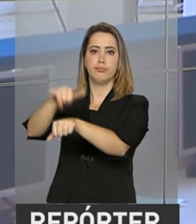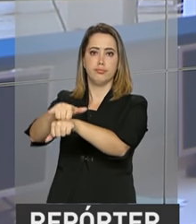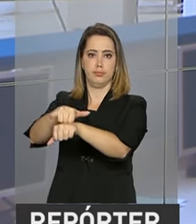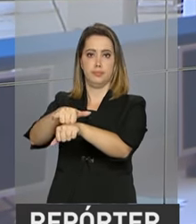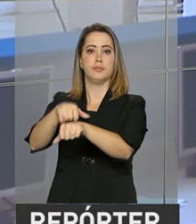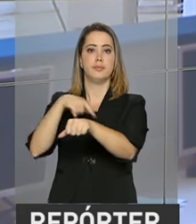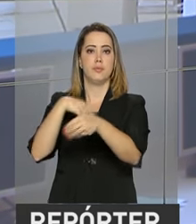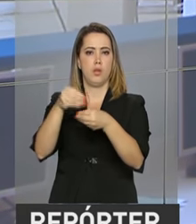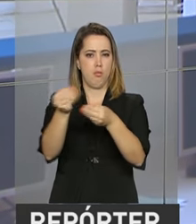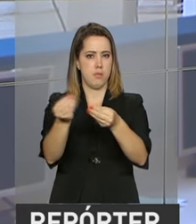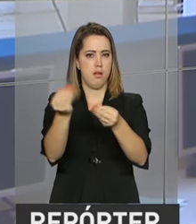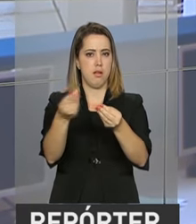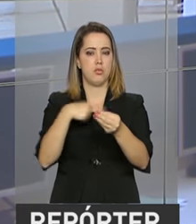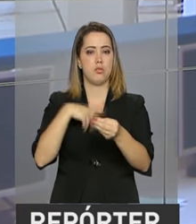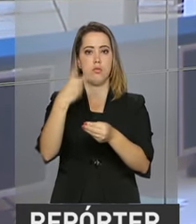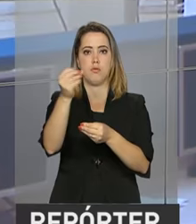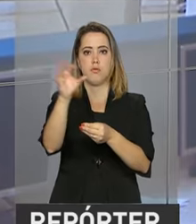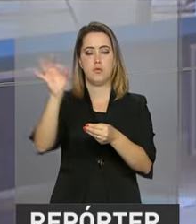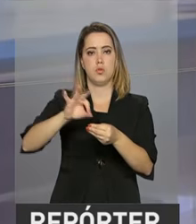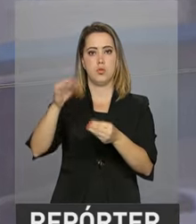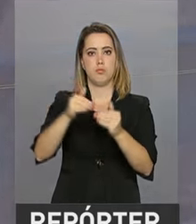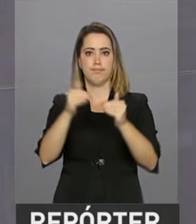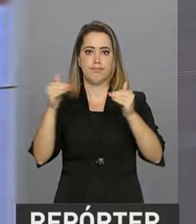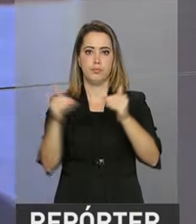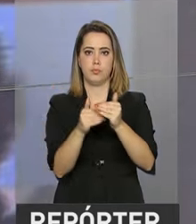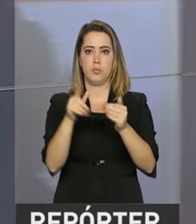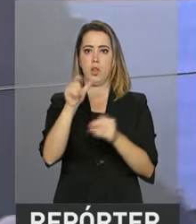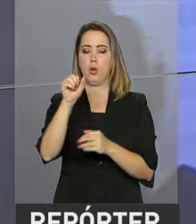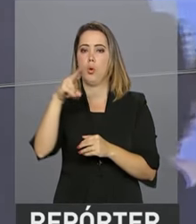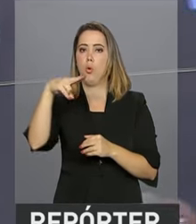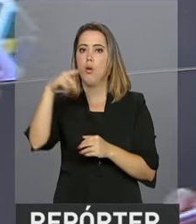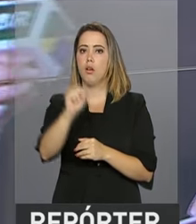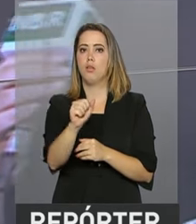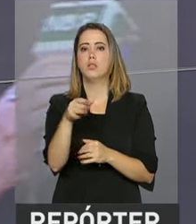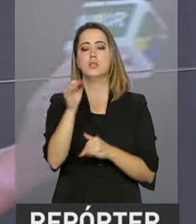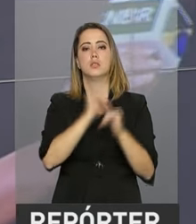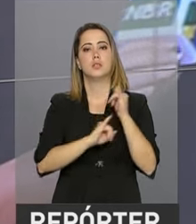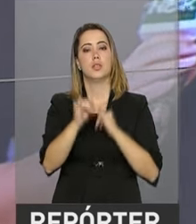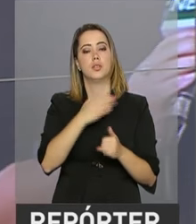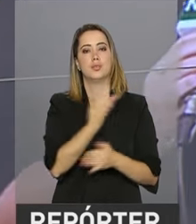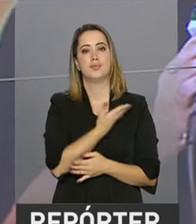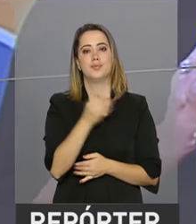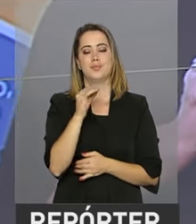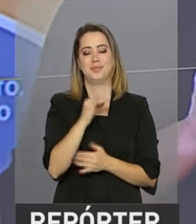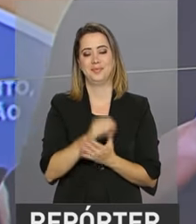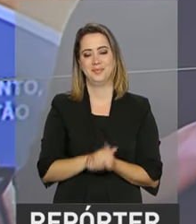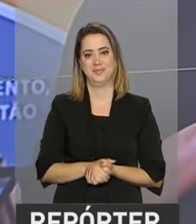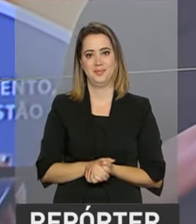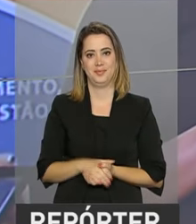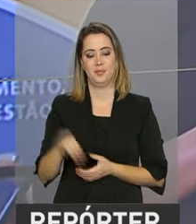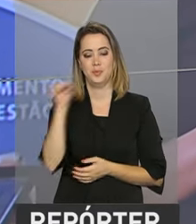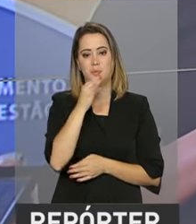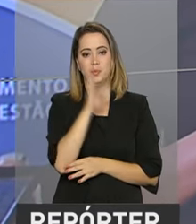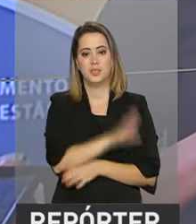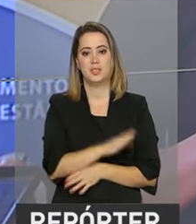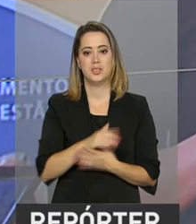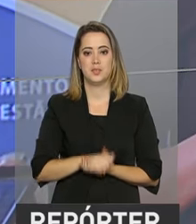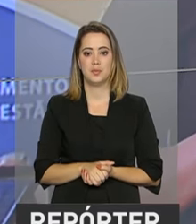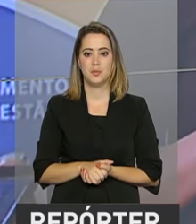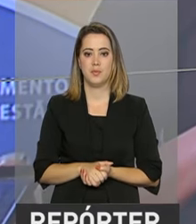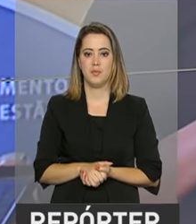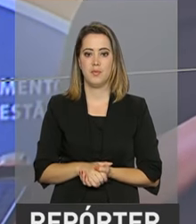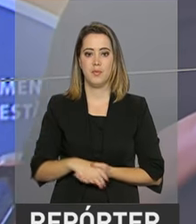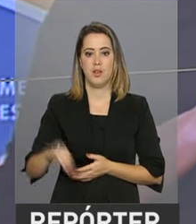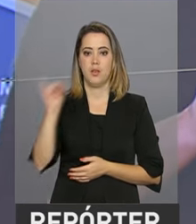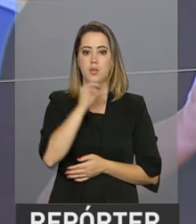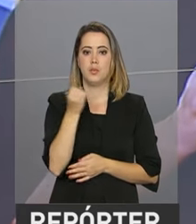uma economia de 20%. A repórter Luana Karen tem ao vivo as informações para a gente. Olá, Luana, boa tarde para você.